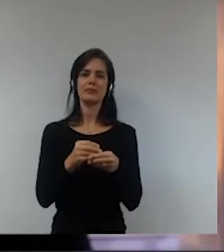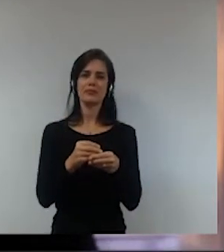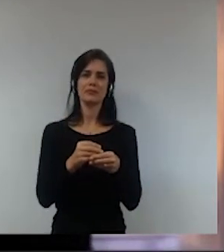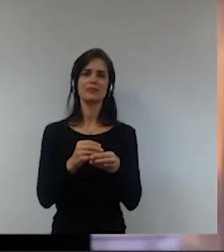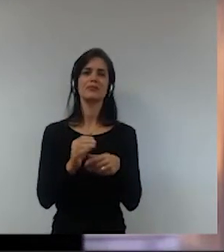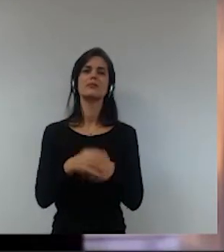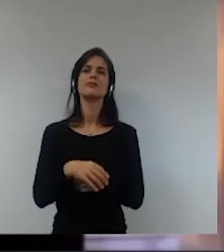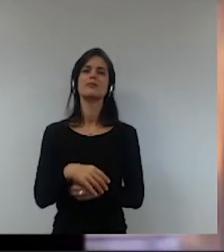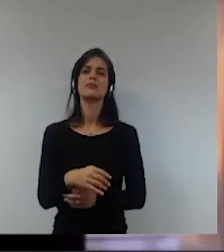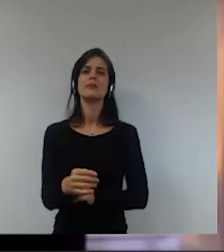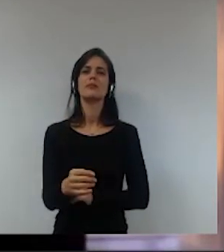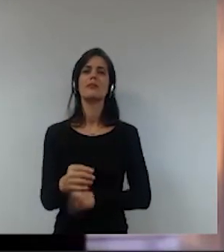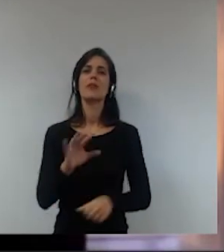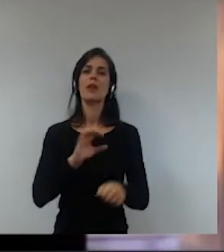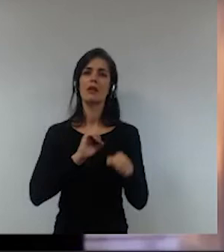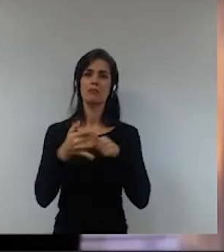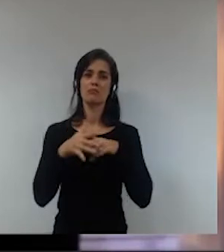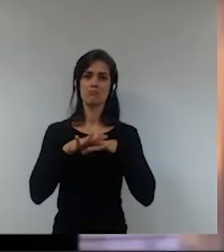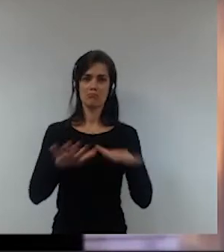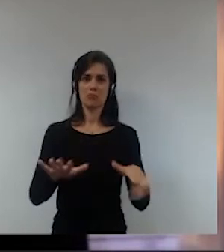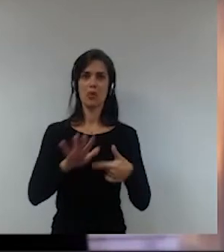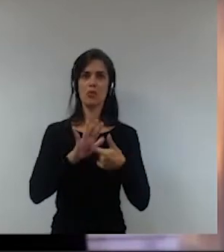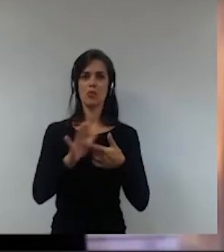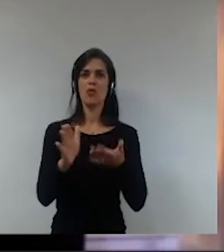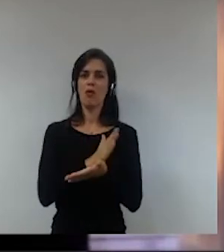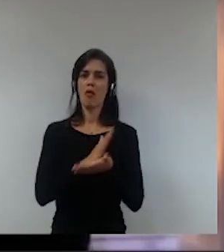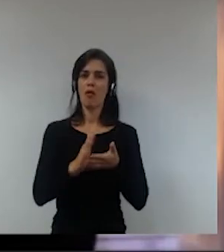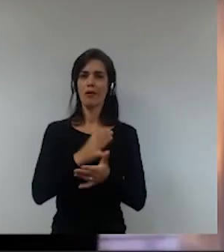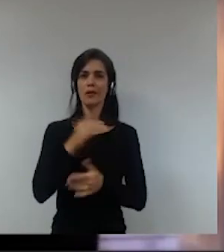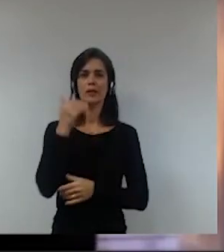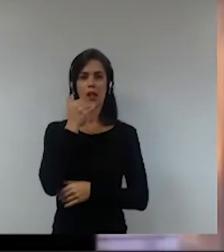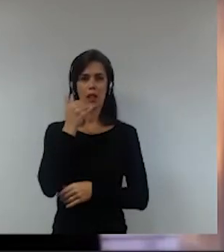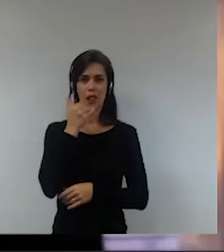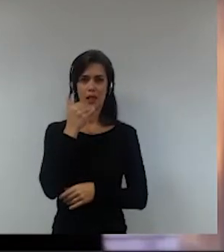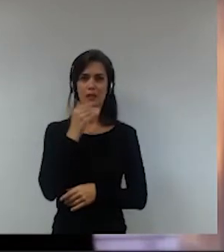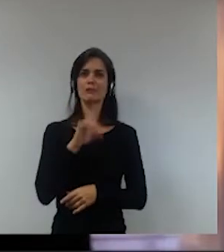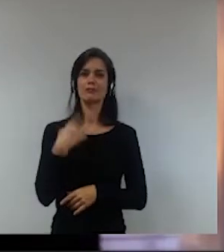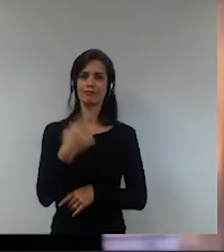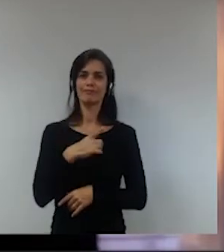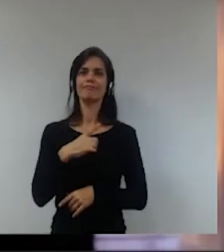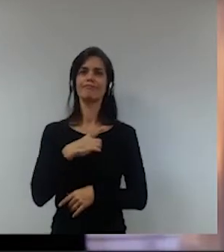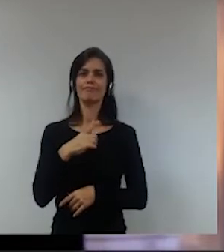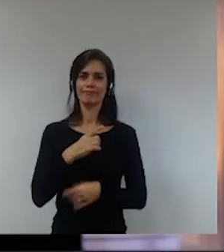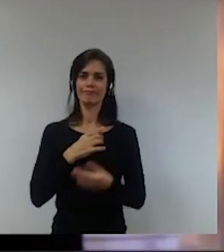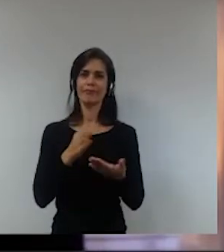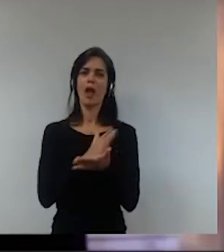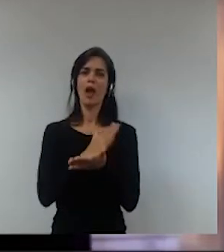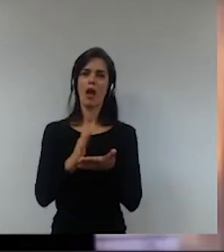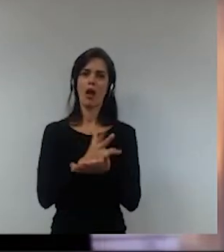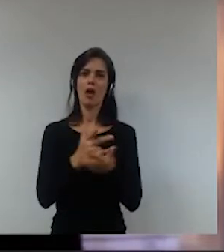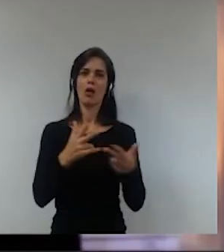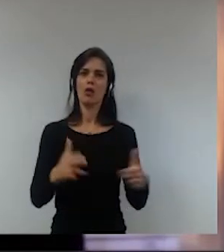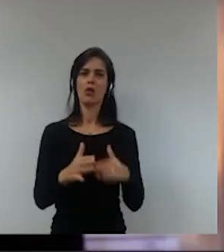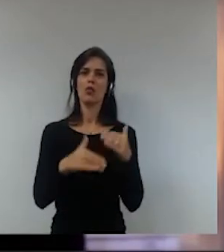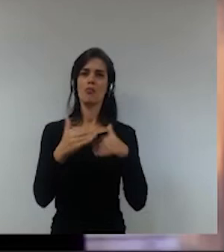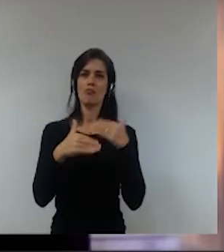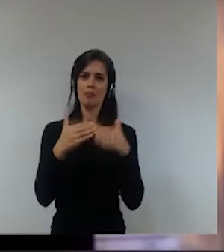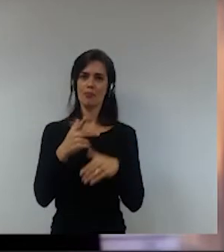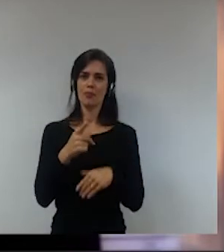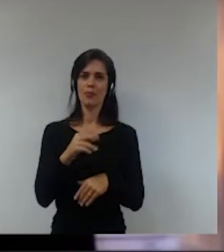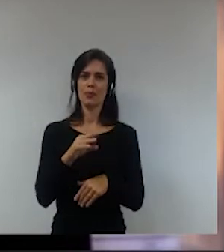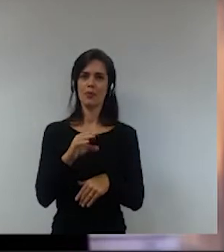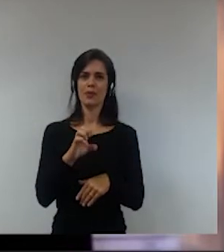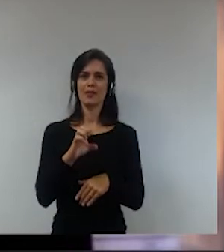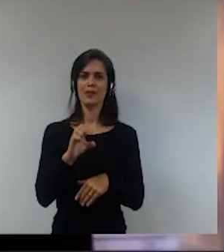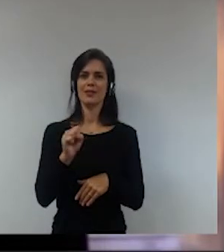coisas. A pandemia nos mostrou algumas deficiências, e uma delas, no que diz respeito ao processo, foi que as